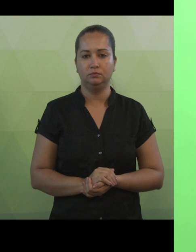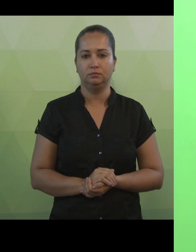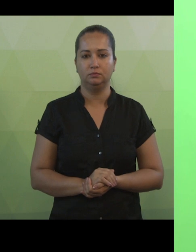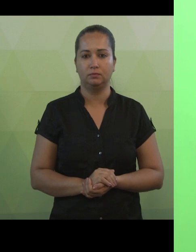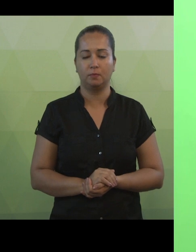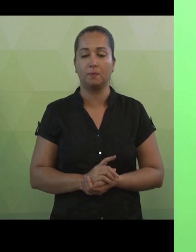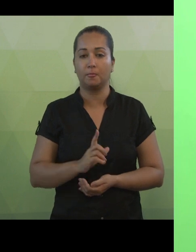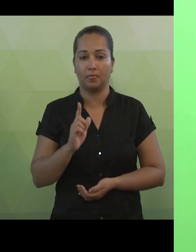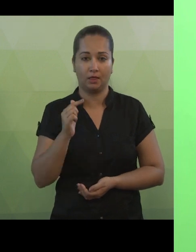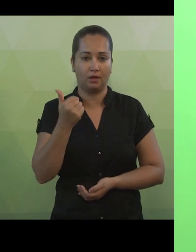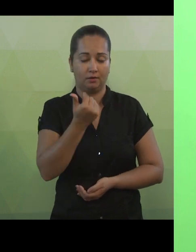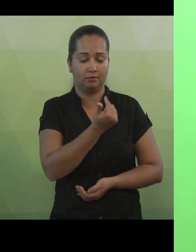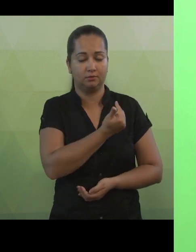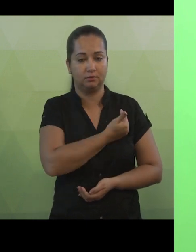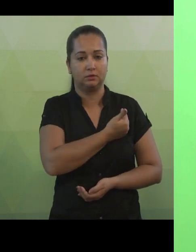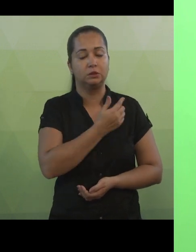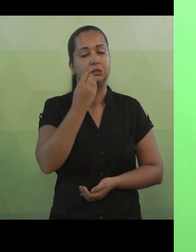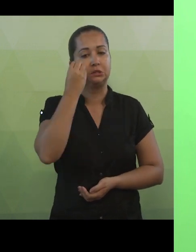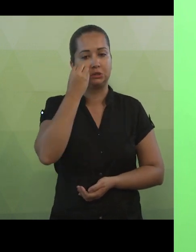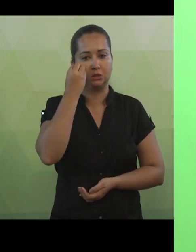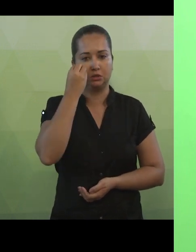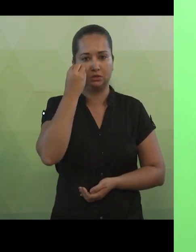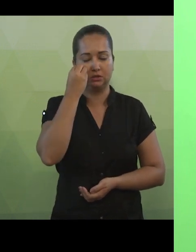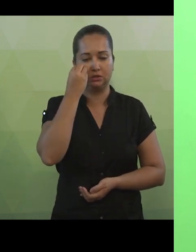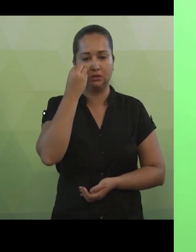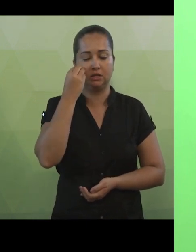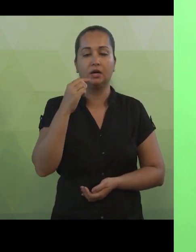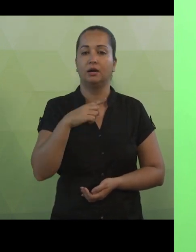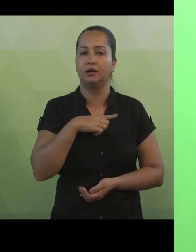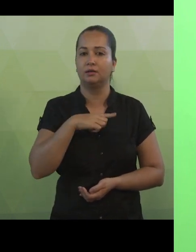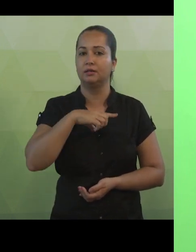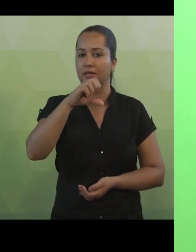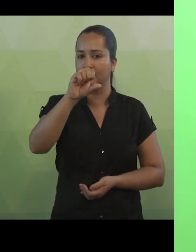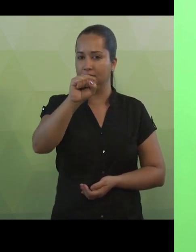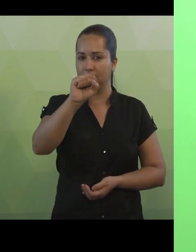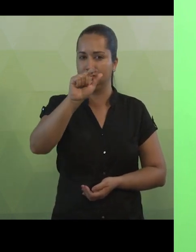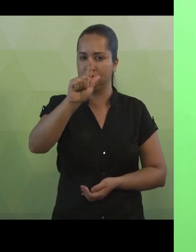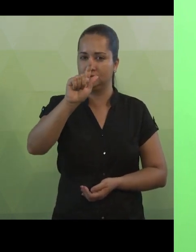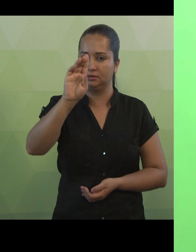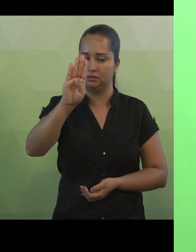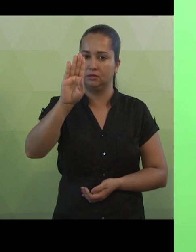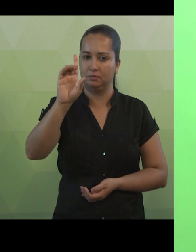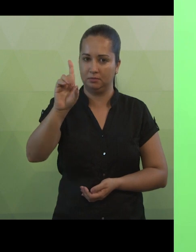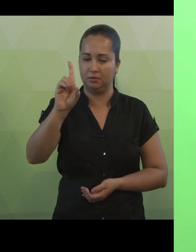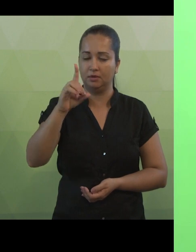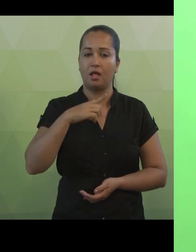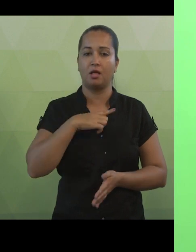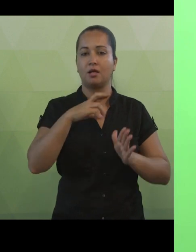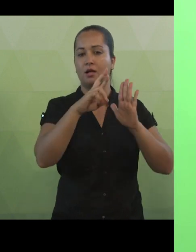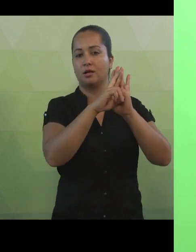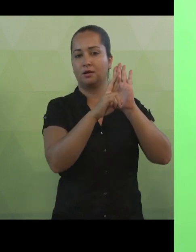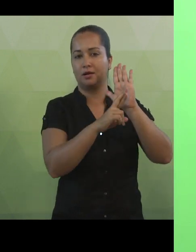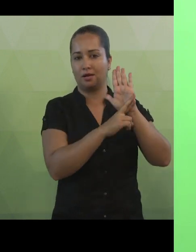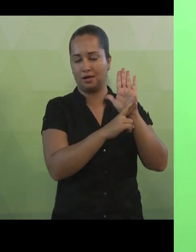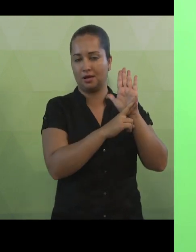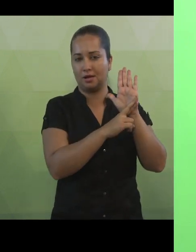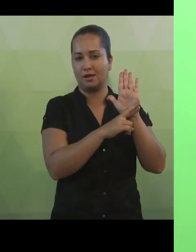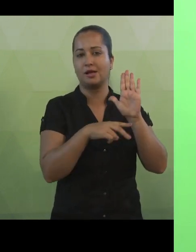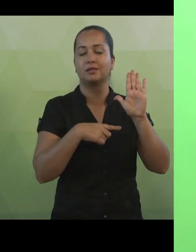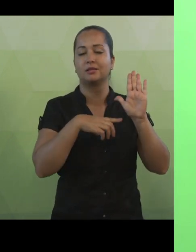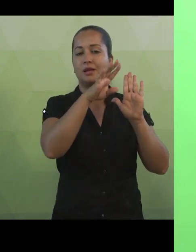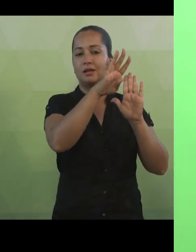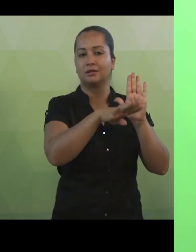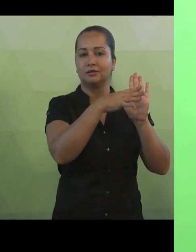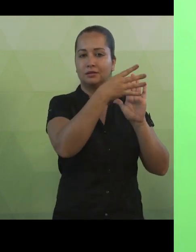Como vimos, normalmente, uma instância de um SGBD mantém parte das informações do catálogo em tabelas específicas de um banco